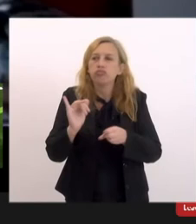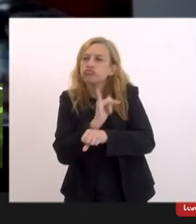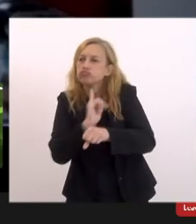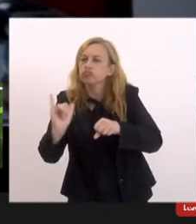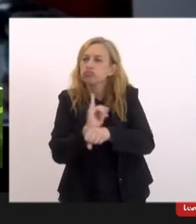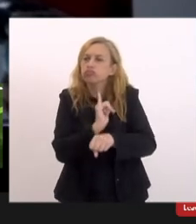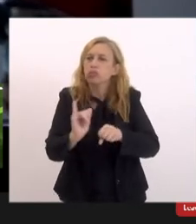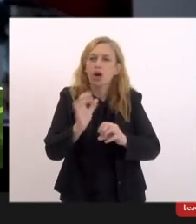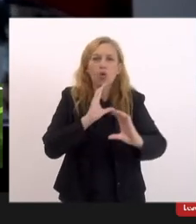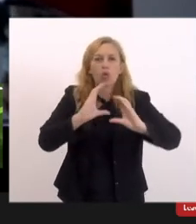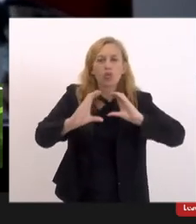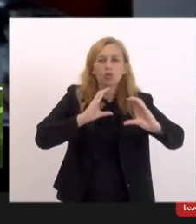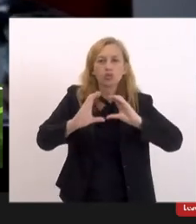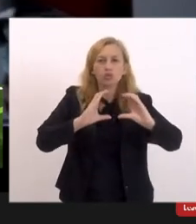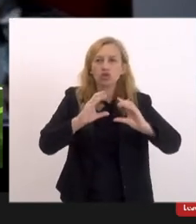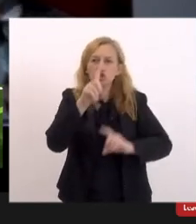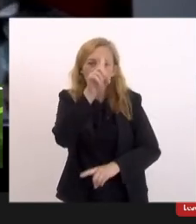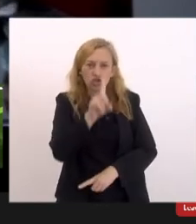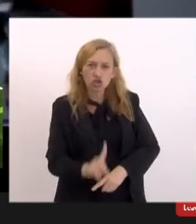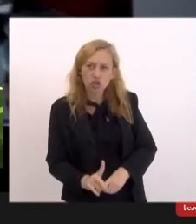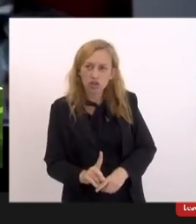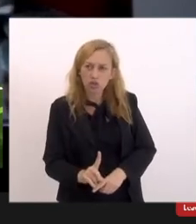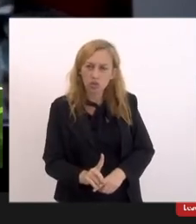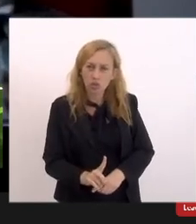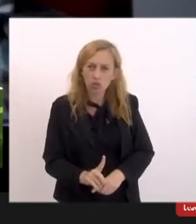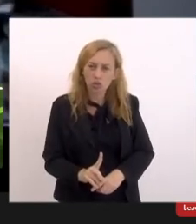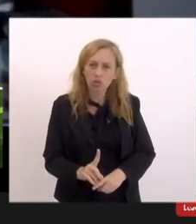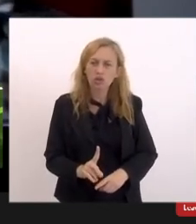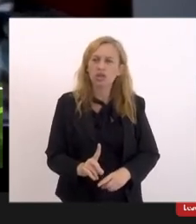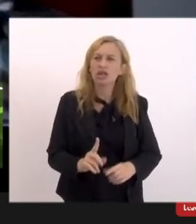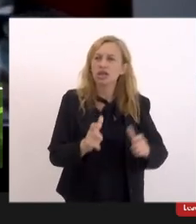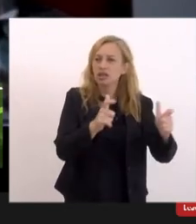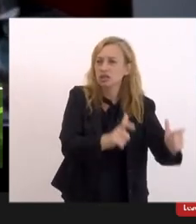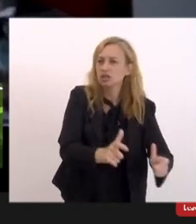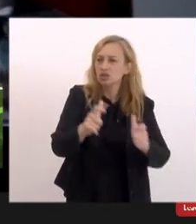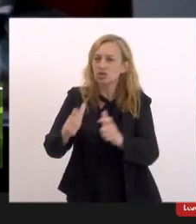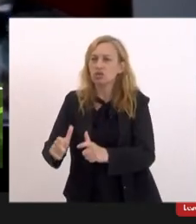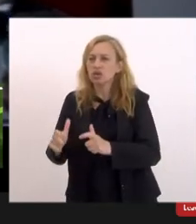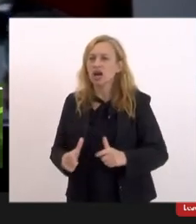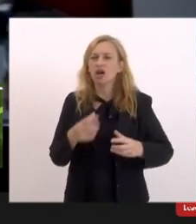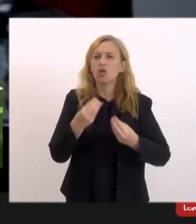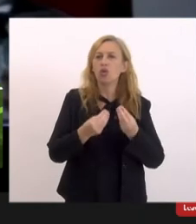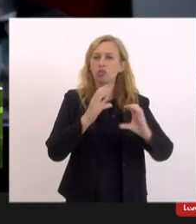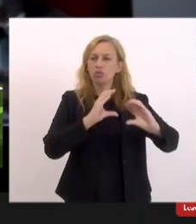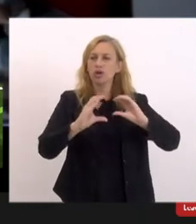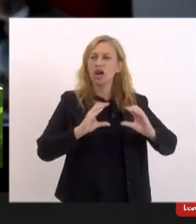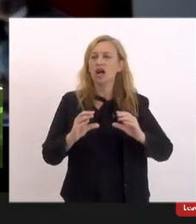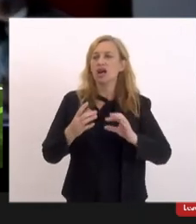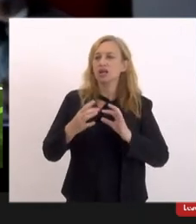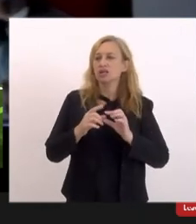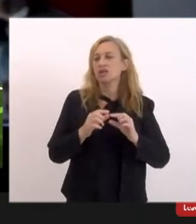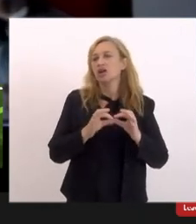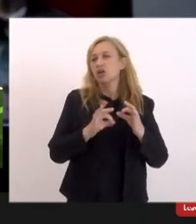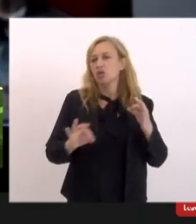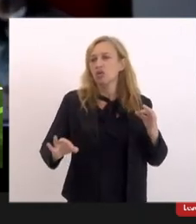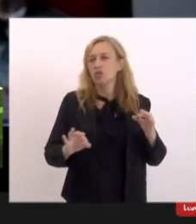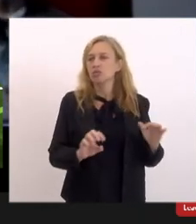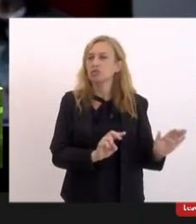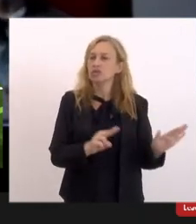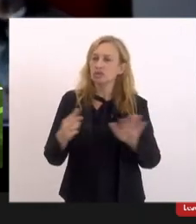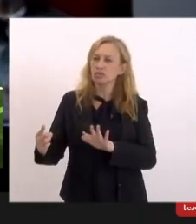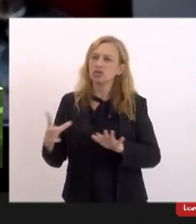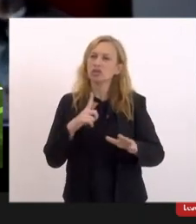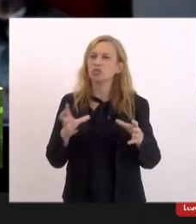gente comunicar com o diretor, como é que está em cada território. Então, assim, ao longo da semana, a gente tem uma equipe aqui